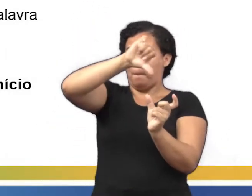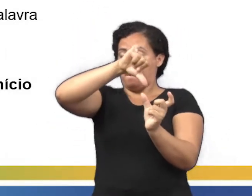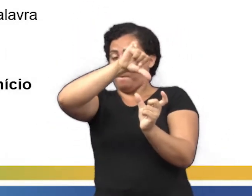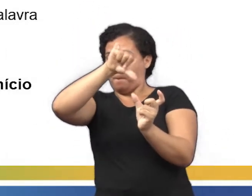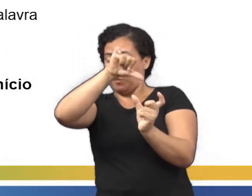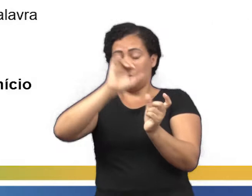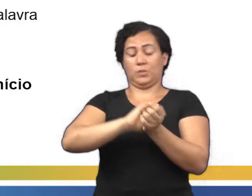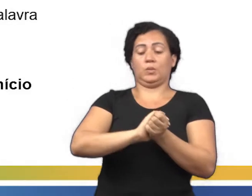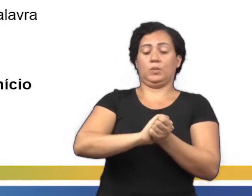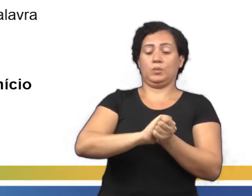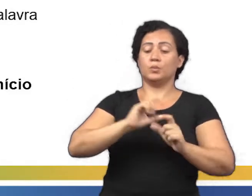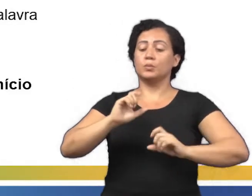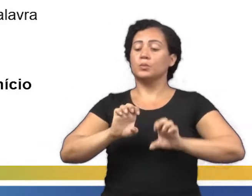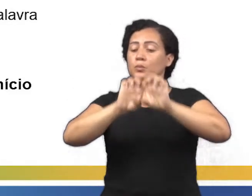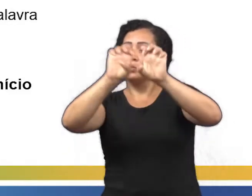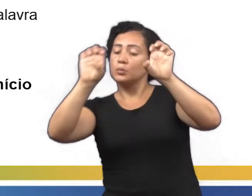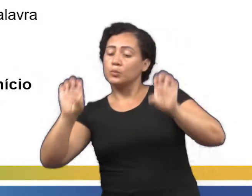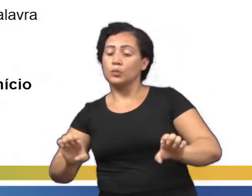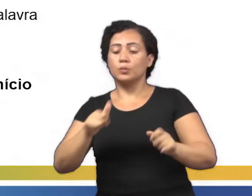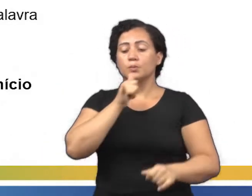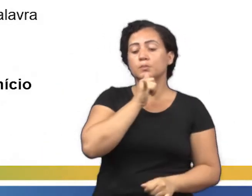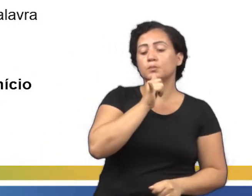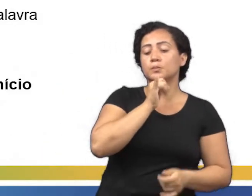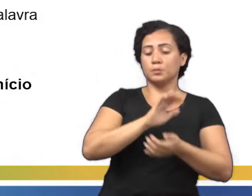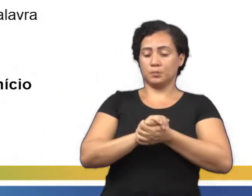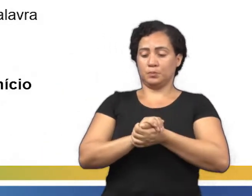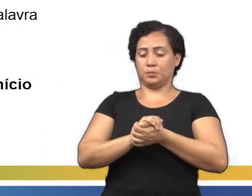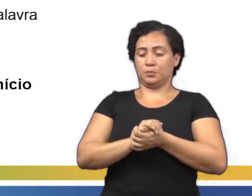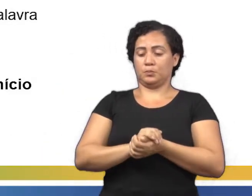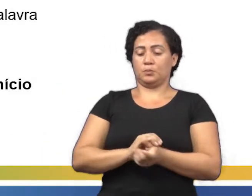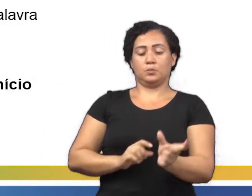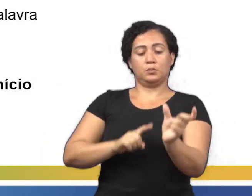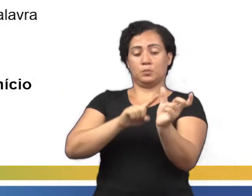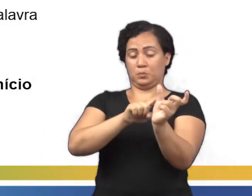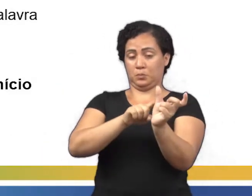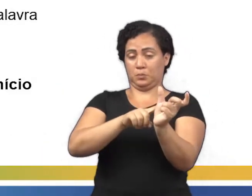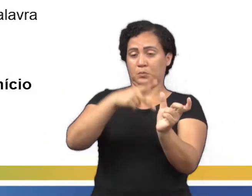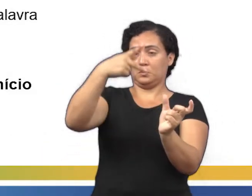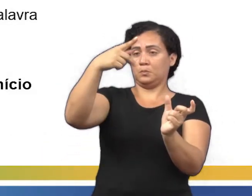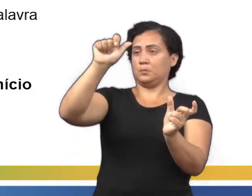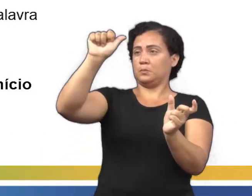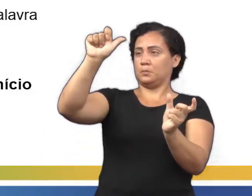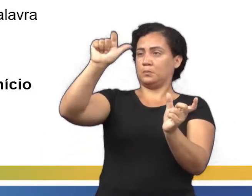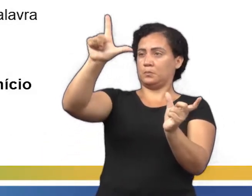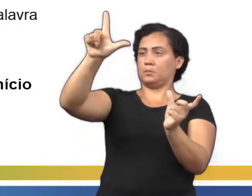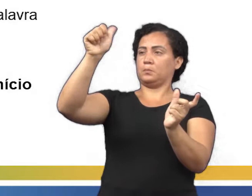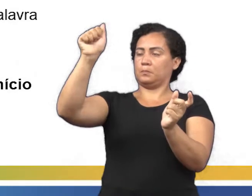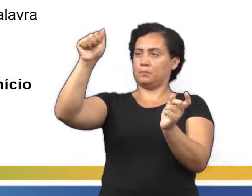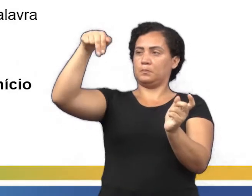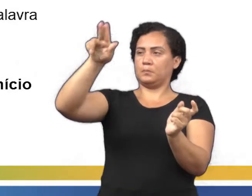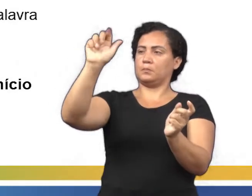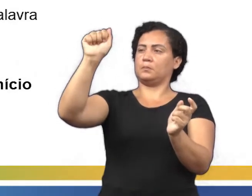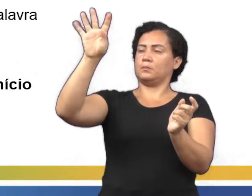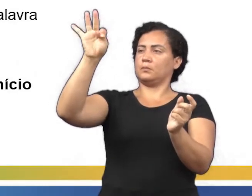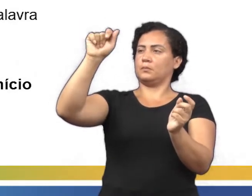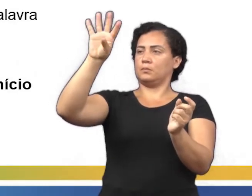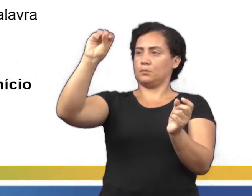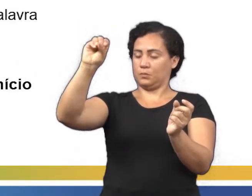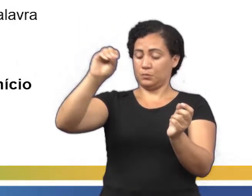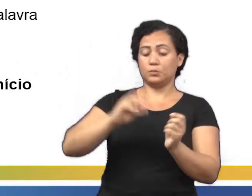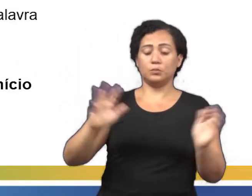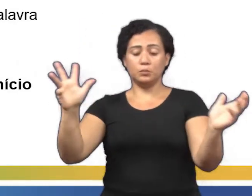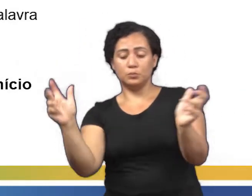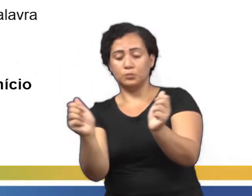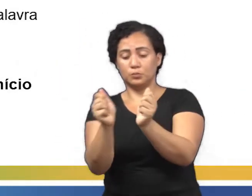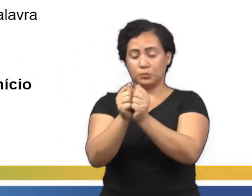sua estrutura. Por exemplo, a palavra planalto. Como que é formada a palavra planalto? É quando eu